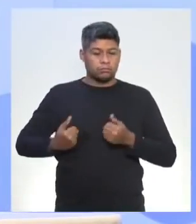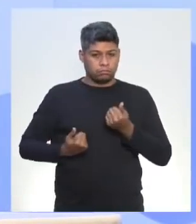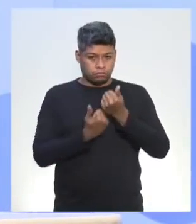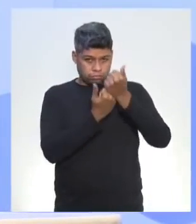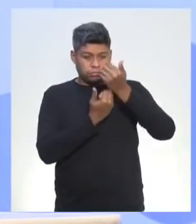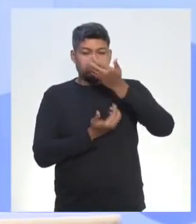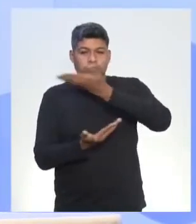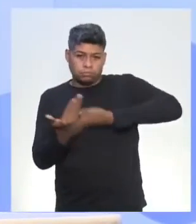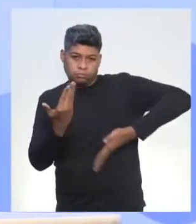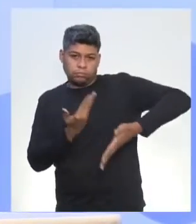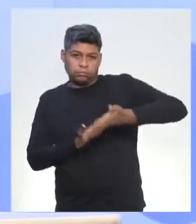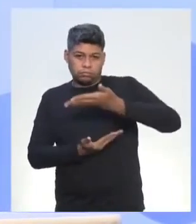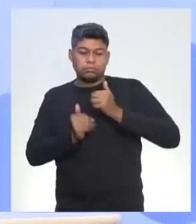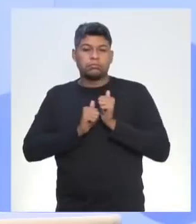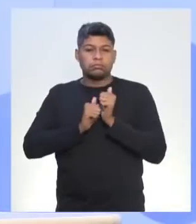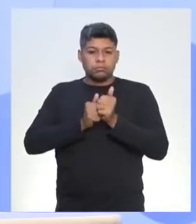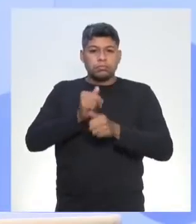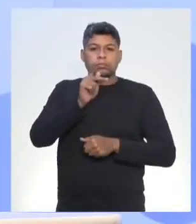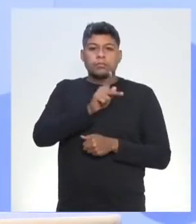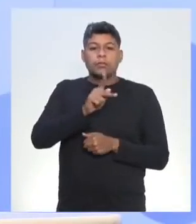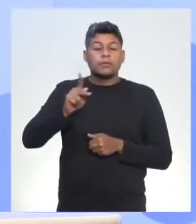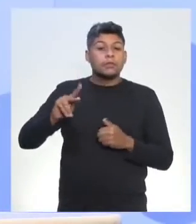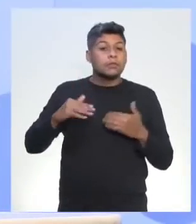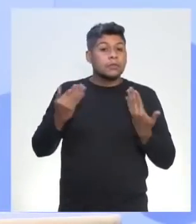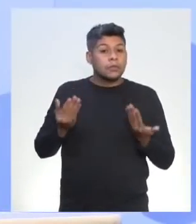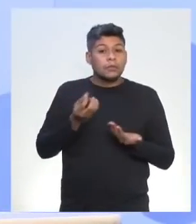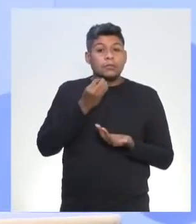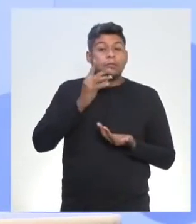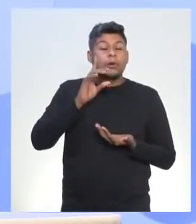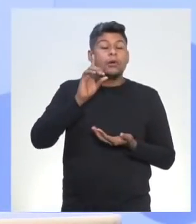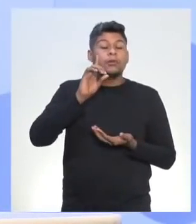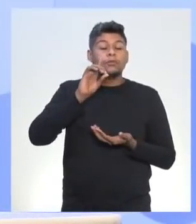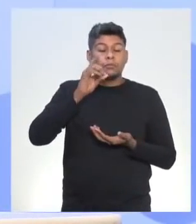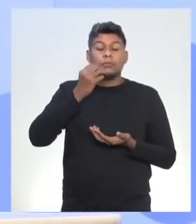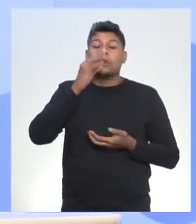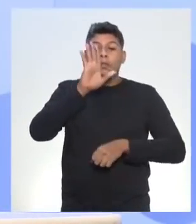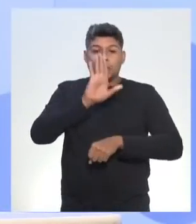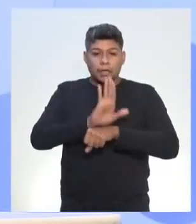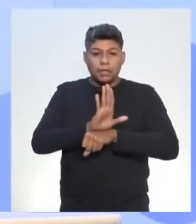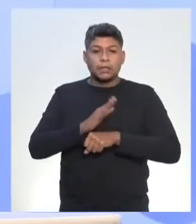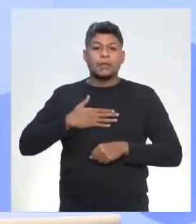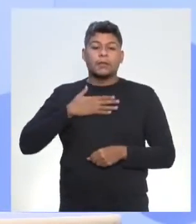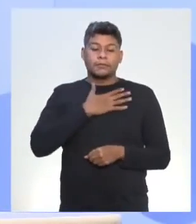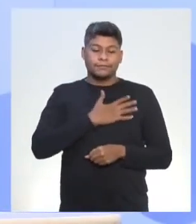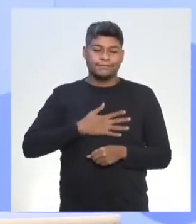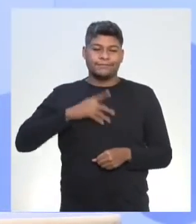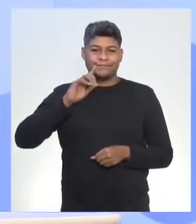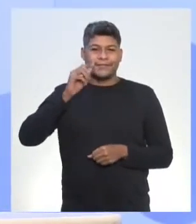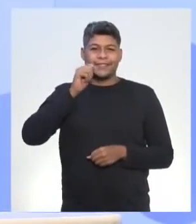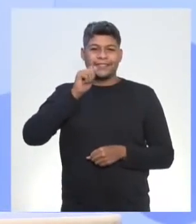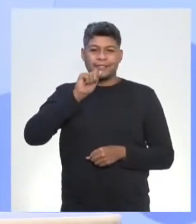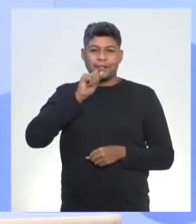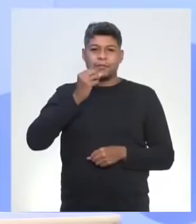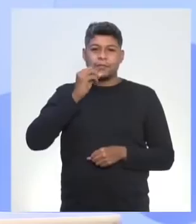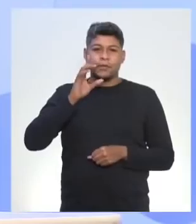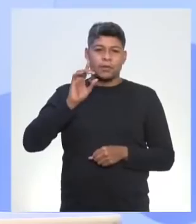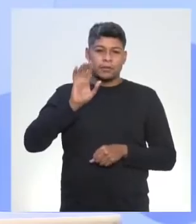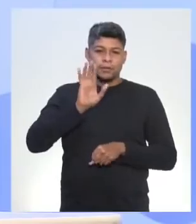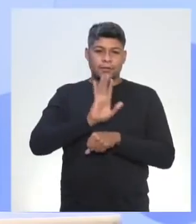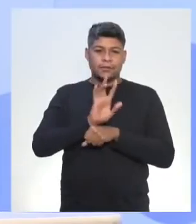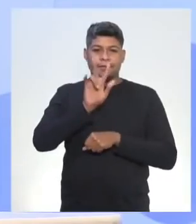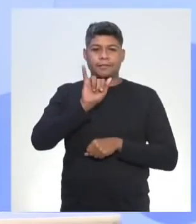de vocês, né? Já acompanhando aqui os professores. Então, bom dia, boa tarde aí, feliz Dia das Mães, né? Boa tarde, né,